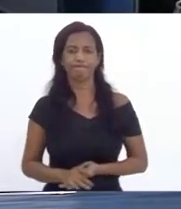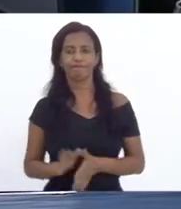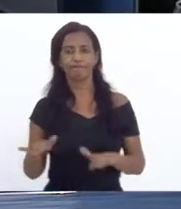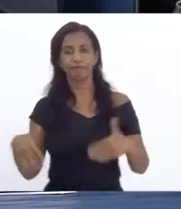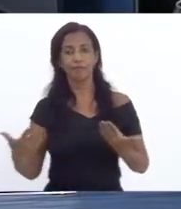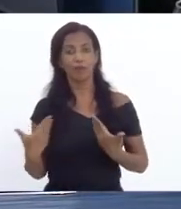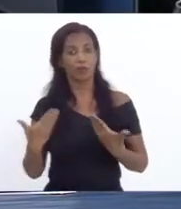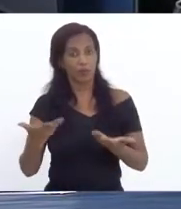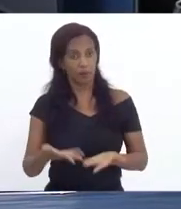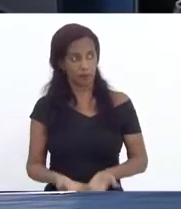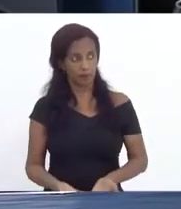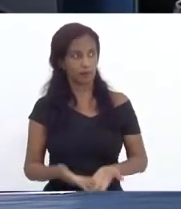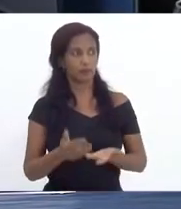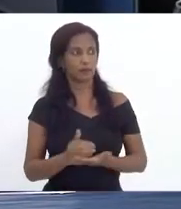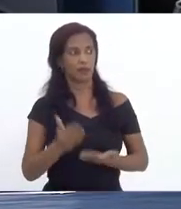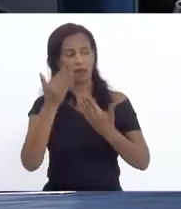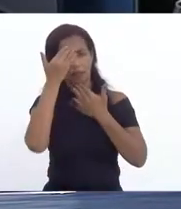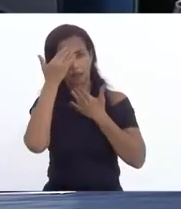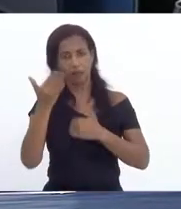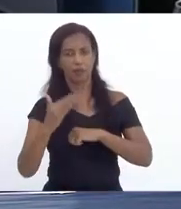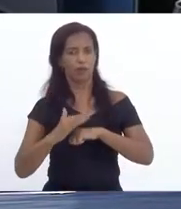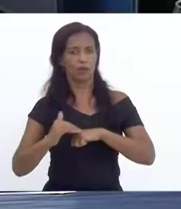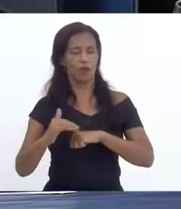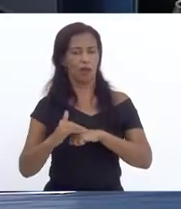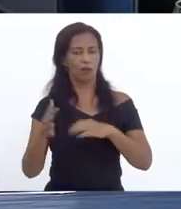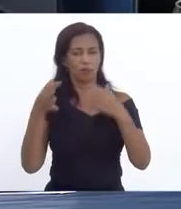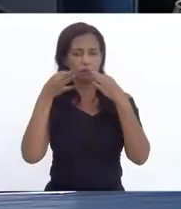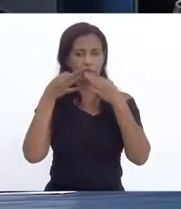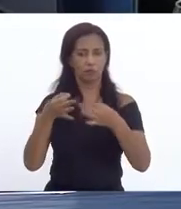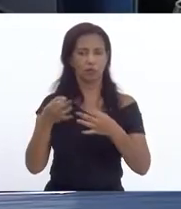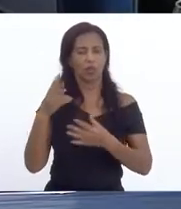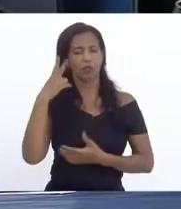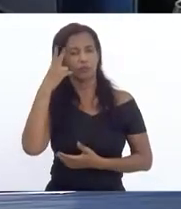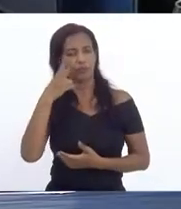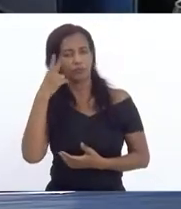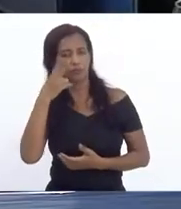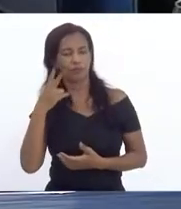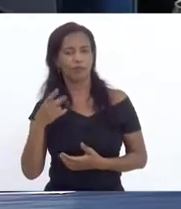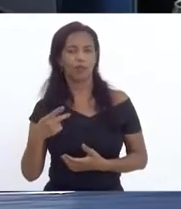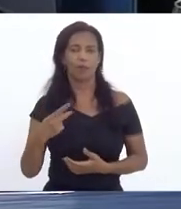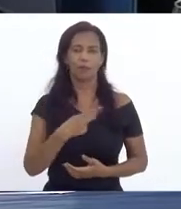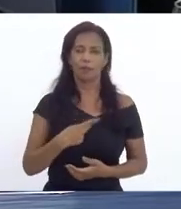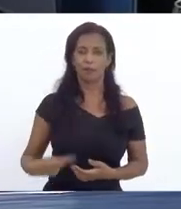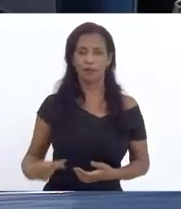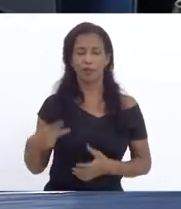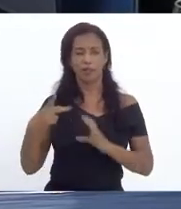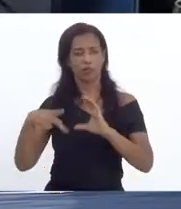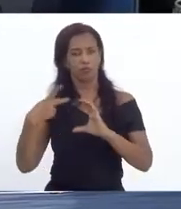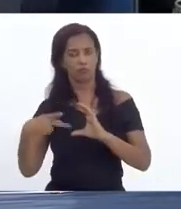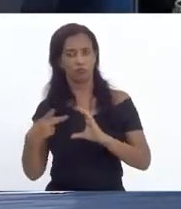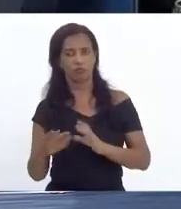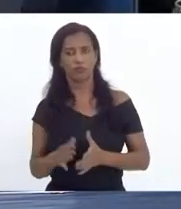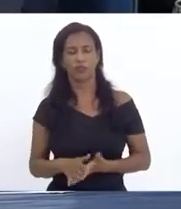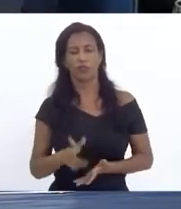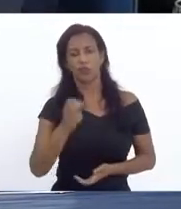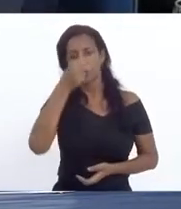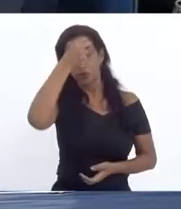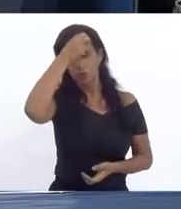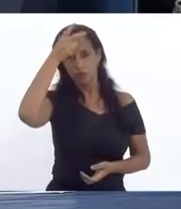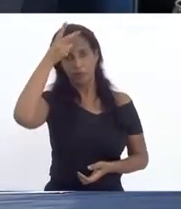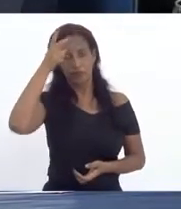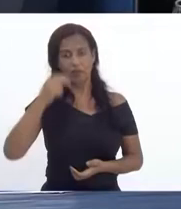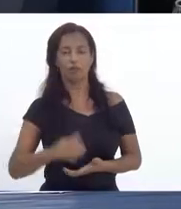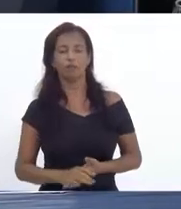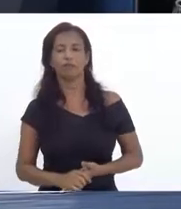quero aqui agradecer o carinho e a atenção, agradecer os vereadores, presidente da Câmara, os presidentes da Câmara aqui, os prefeitos,